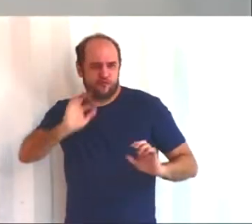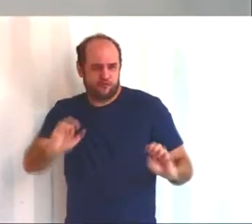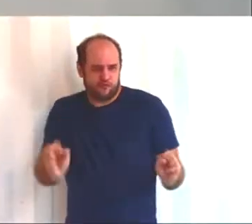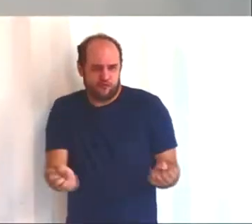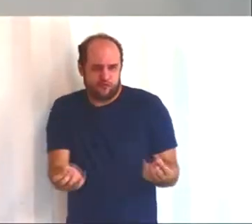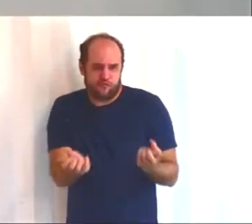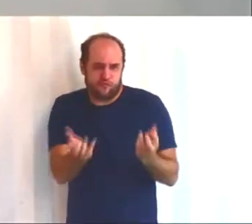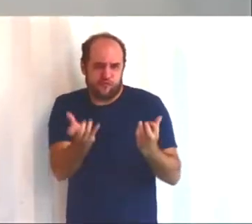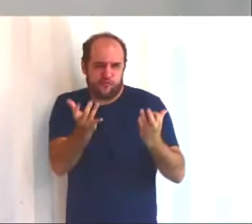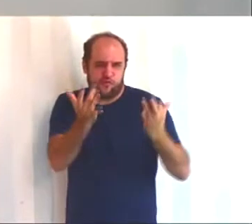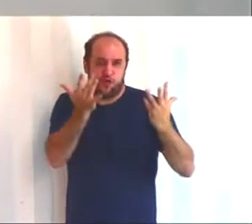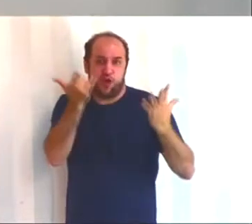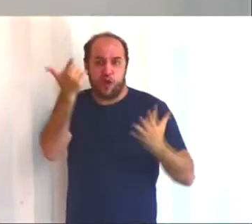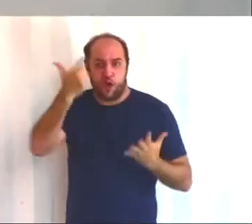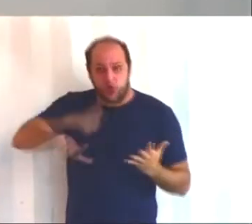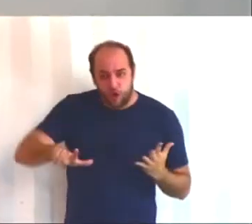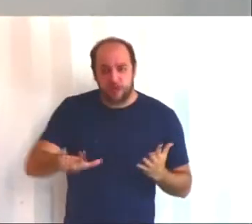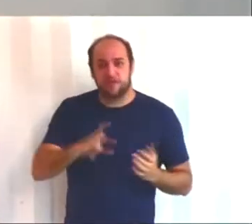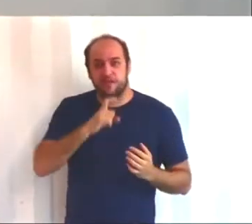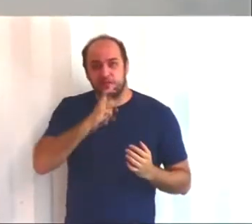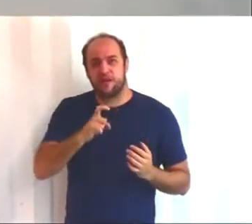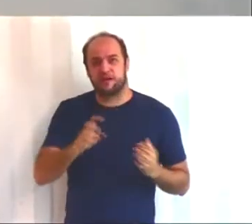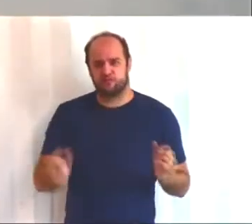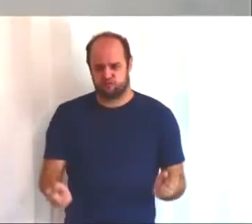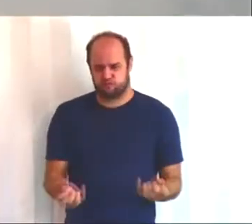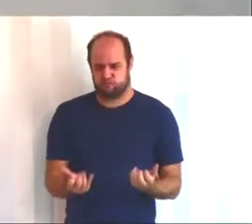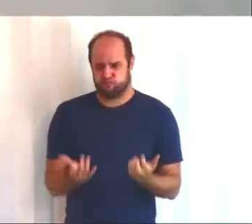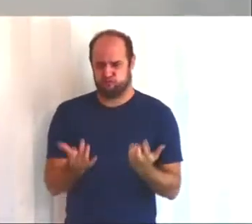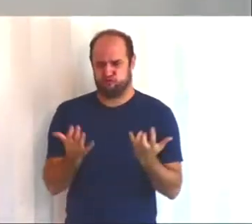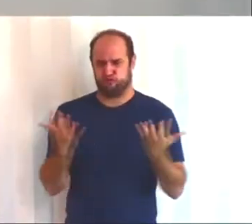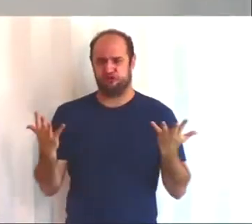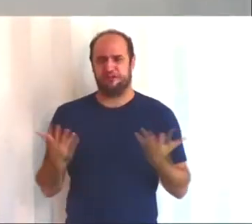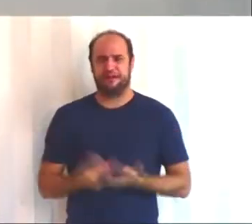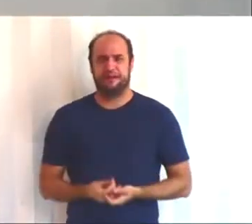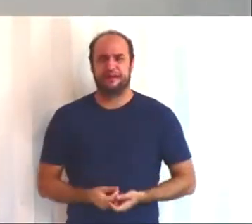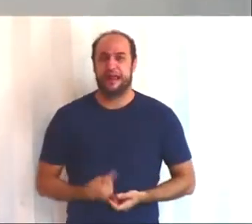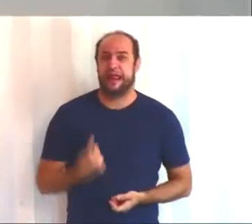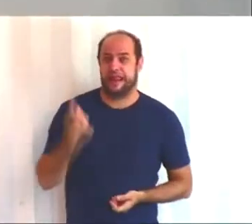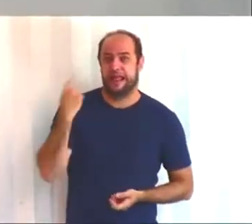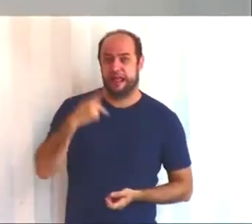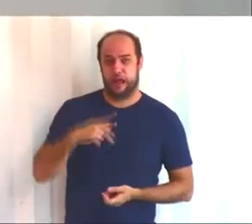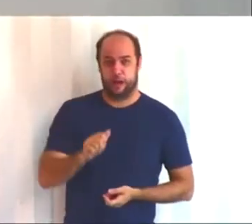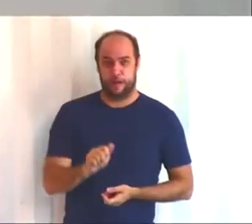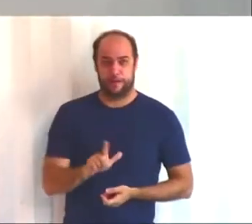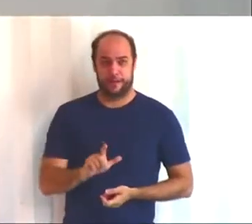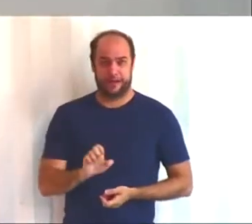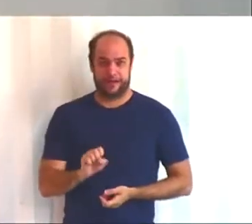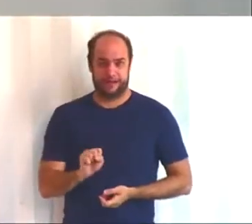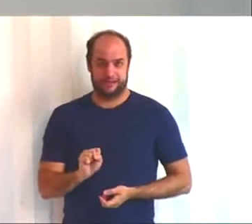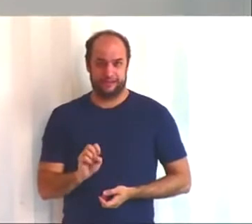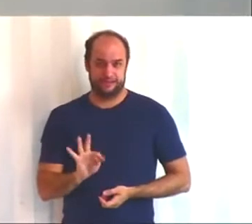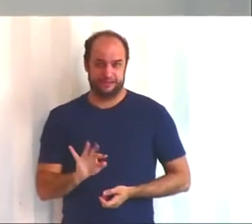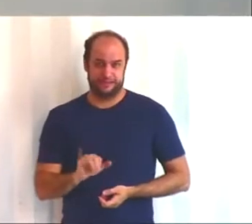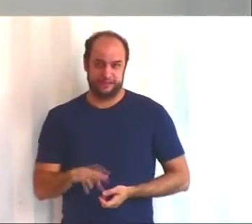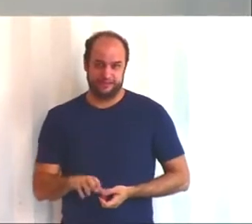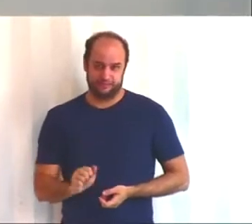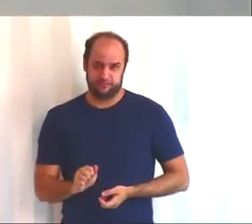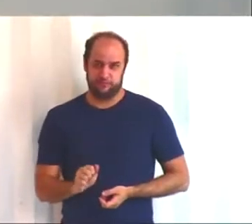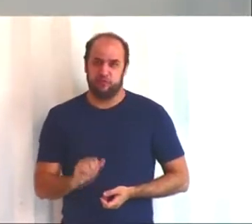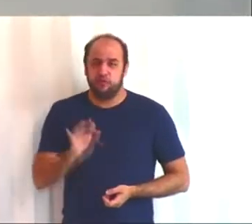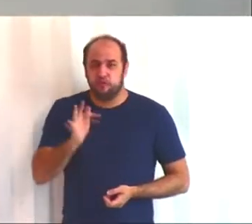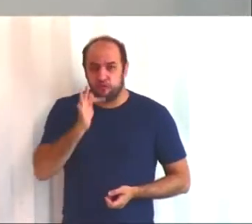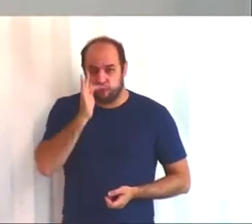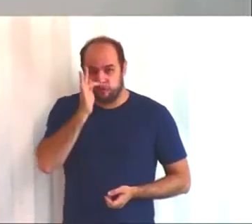reverdecer. E lá na Palestina, uma das primeiras flores, um dos